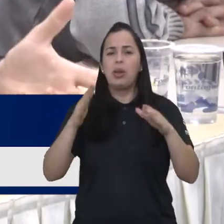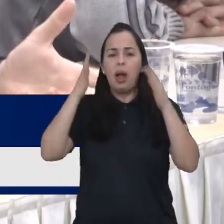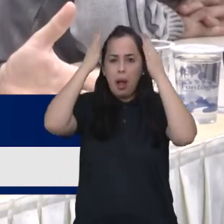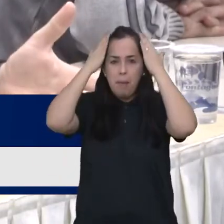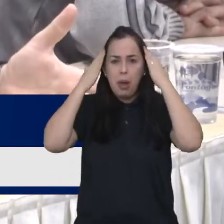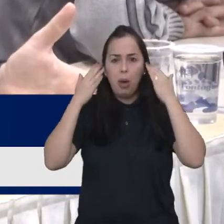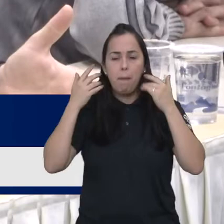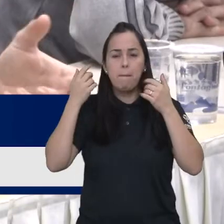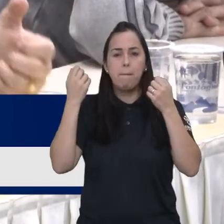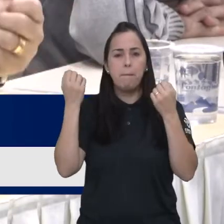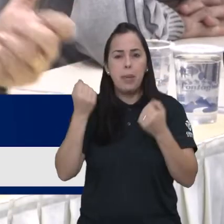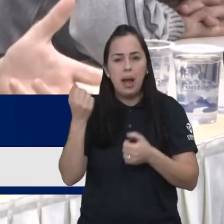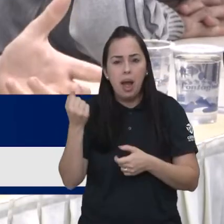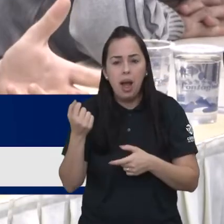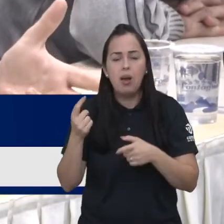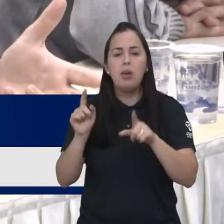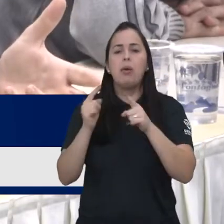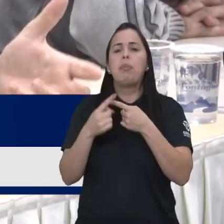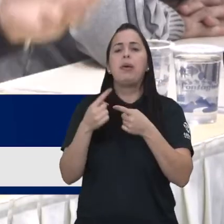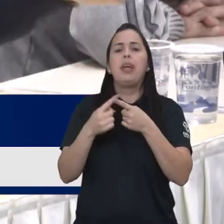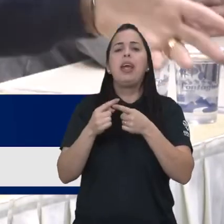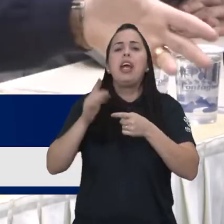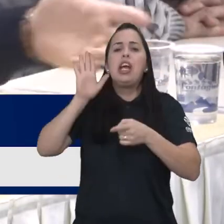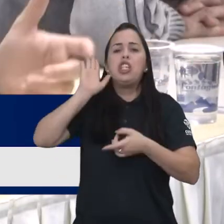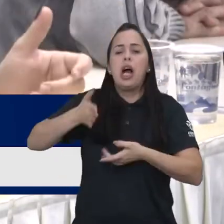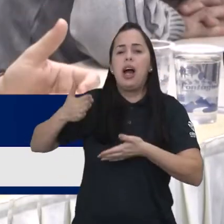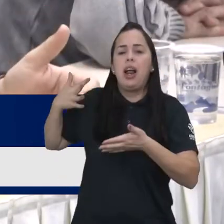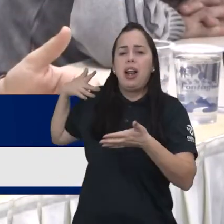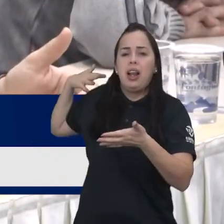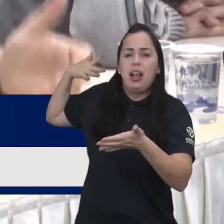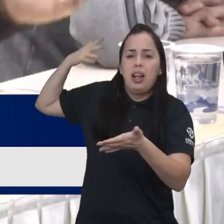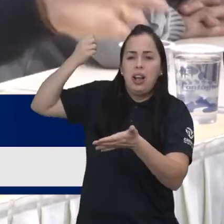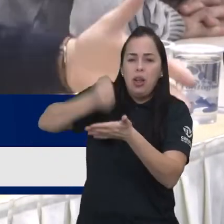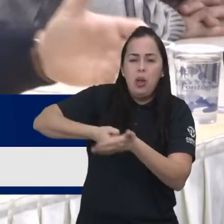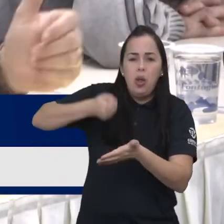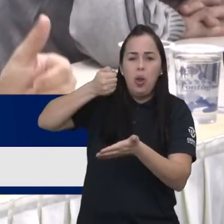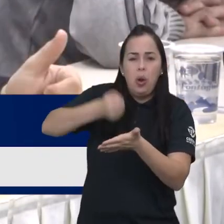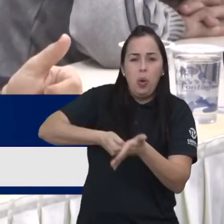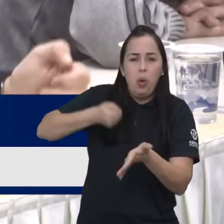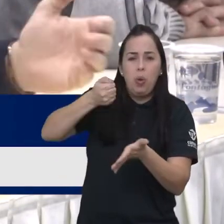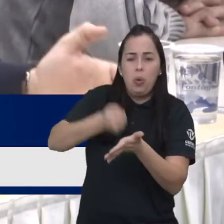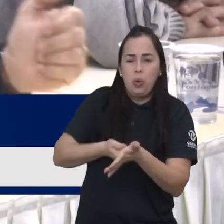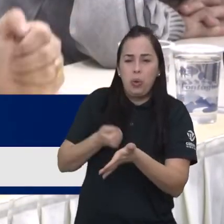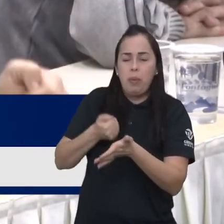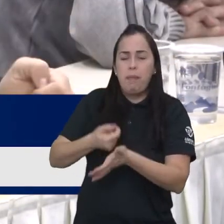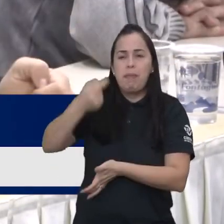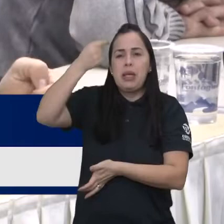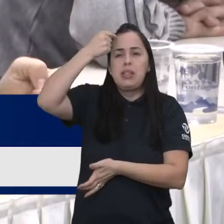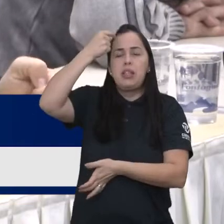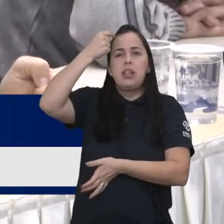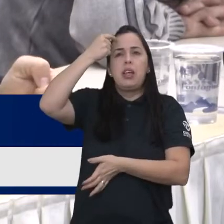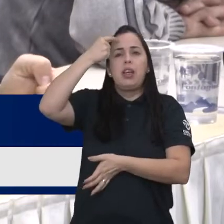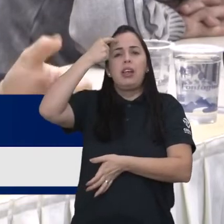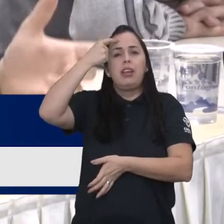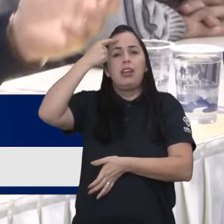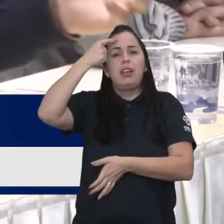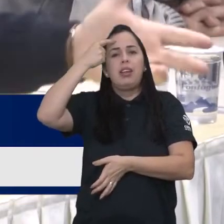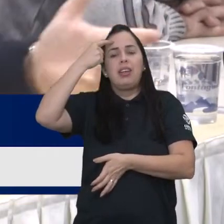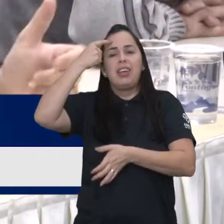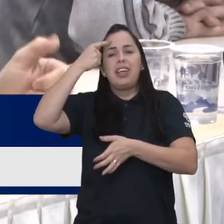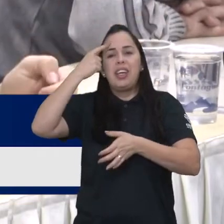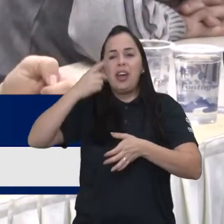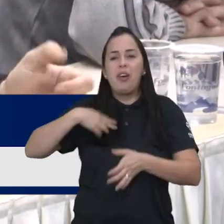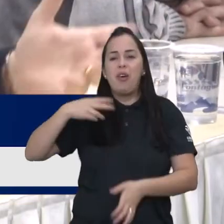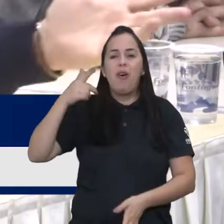de tudo, acreditaram que poderiam chegar num dia e ter ali o seu patrimônio, ter a